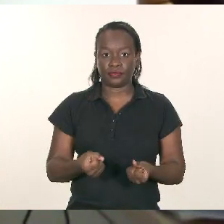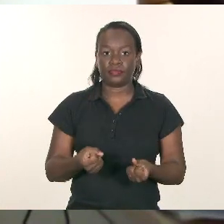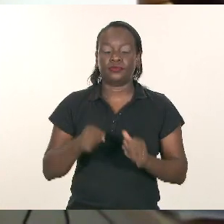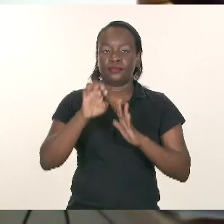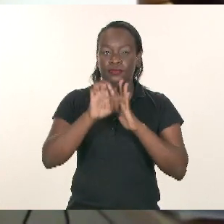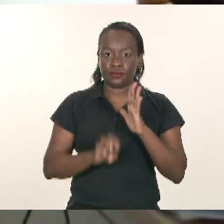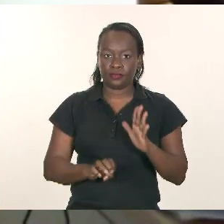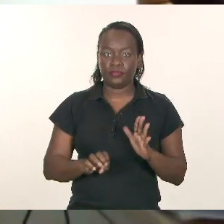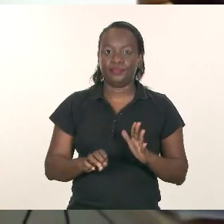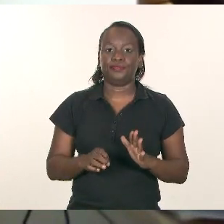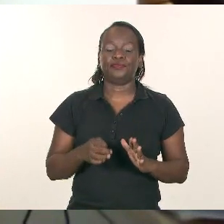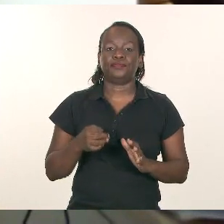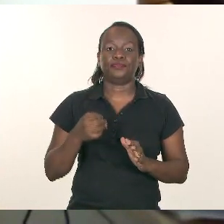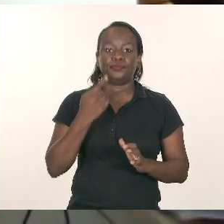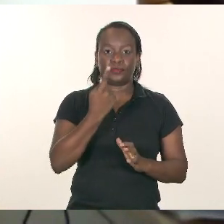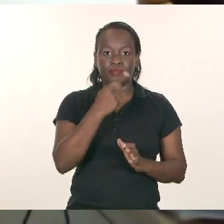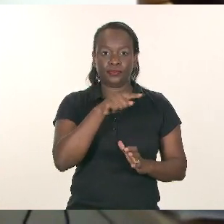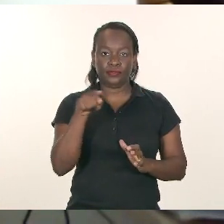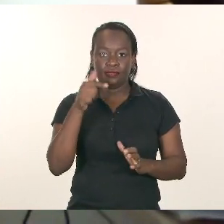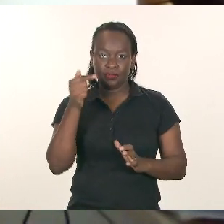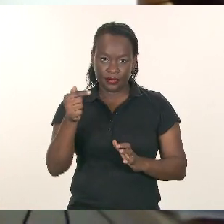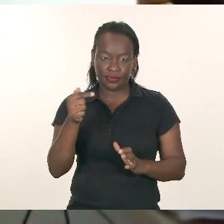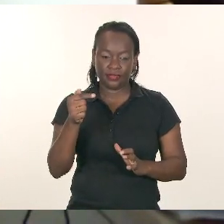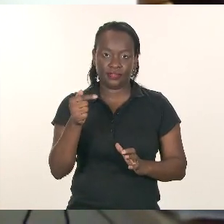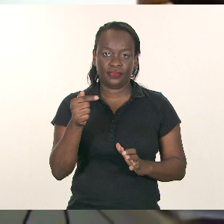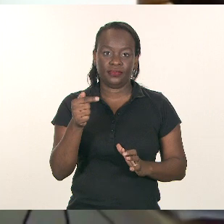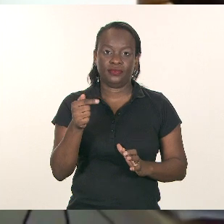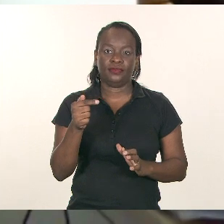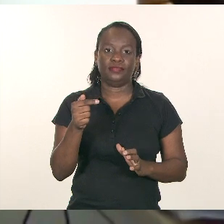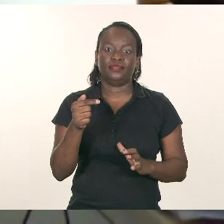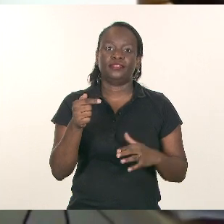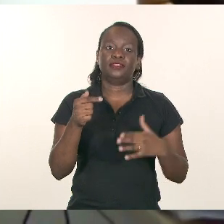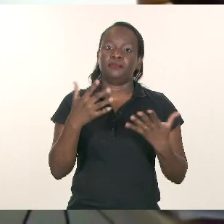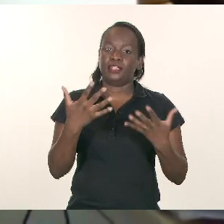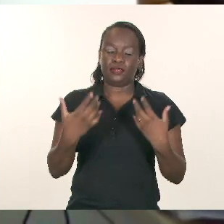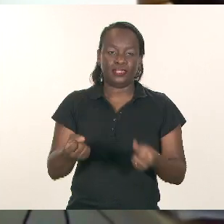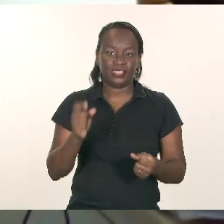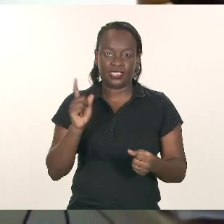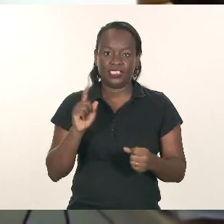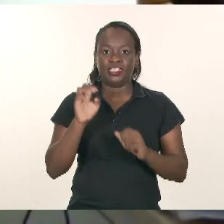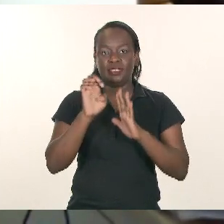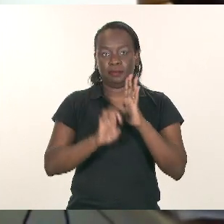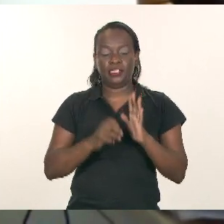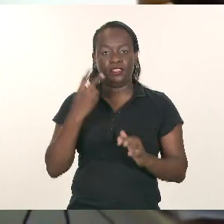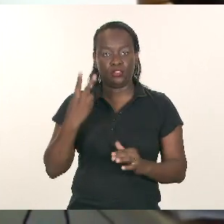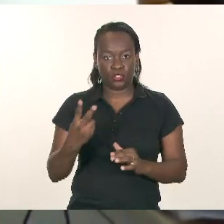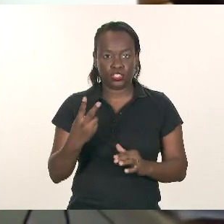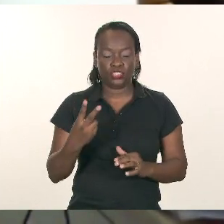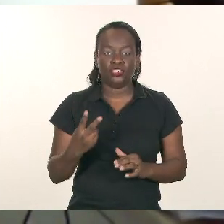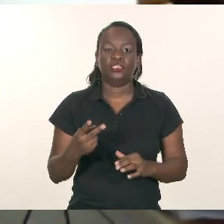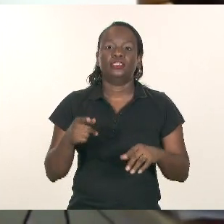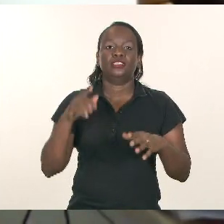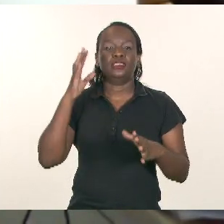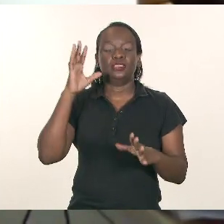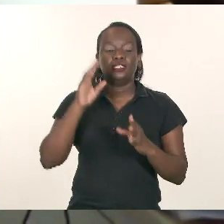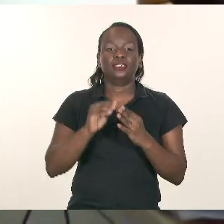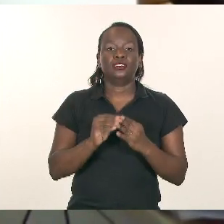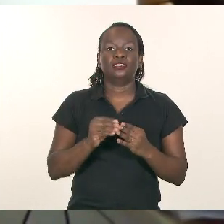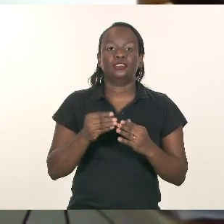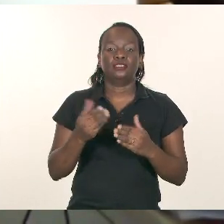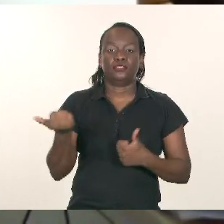às emendas de 1 a 7, contrário à emenda 2, concluindo